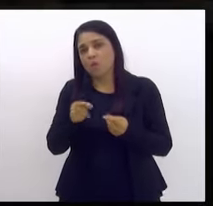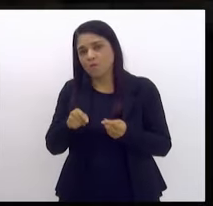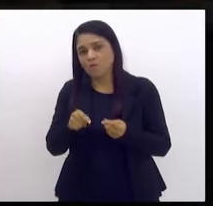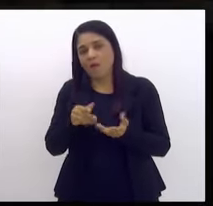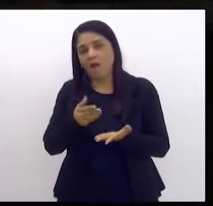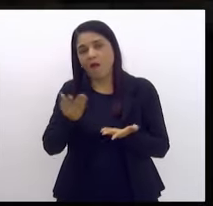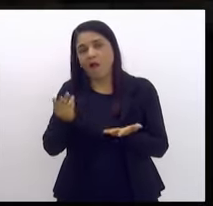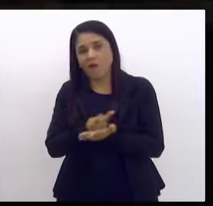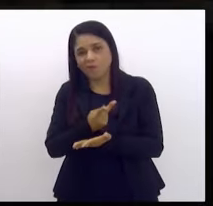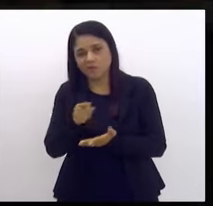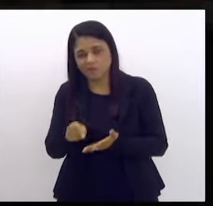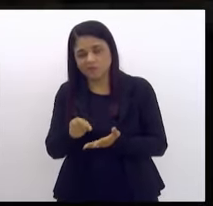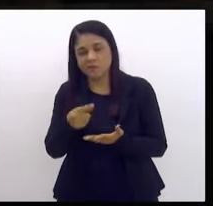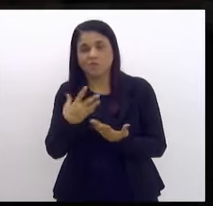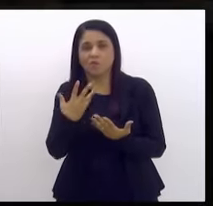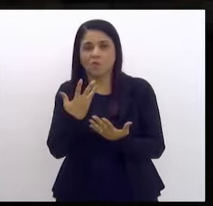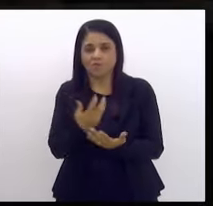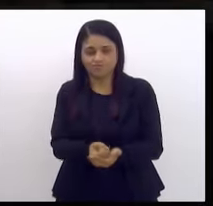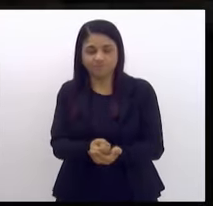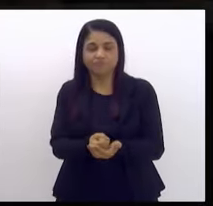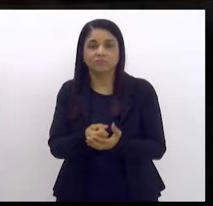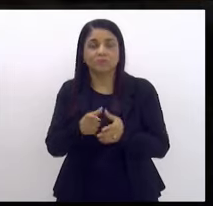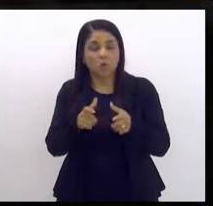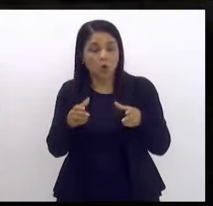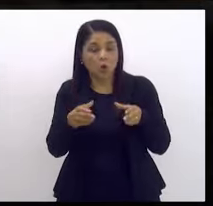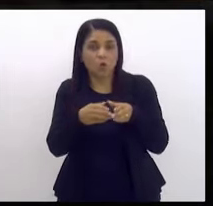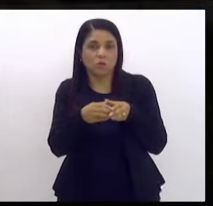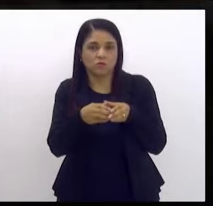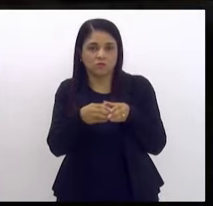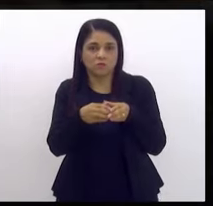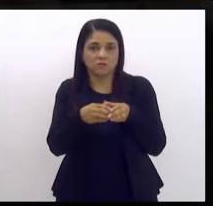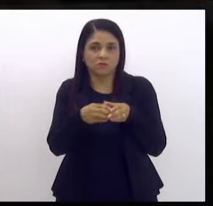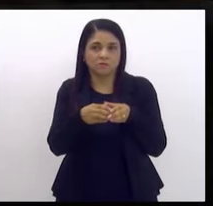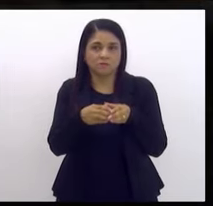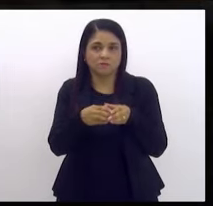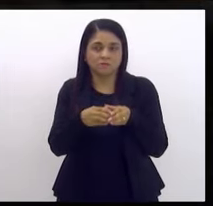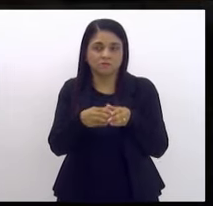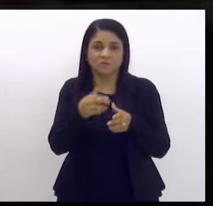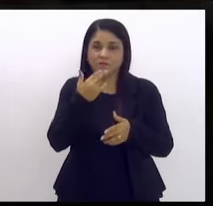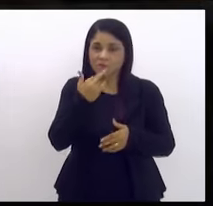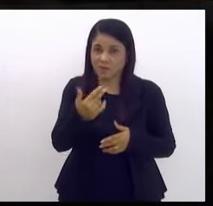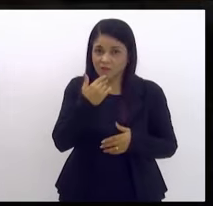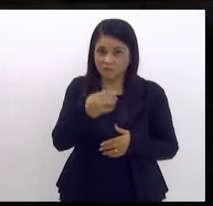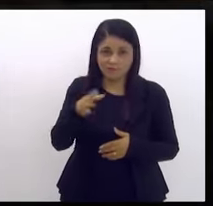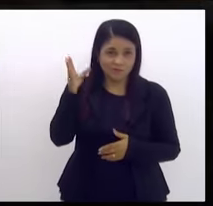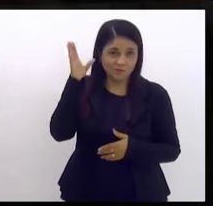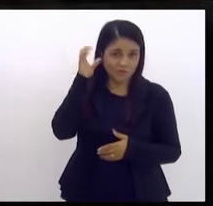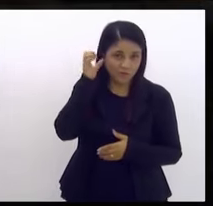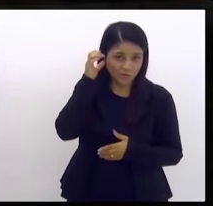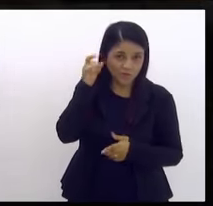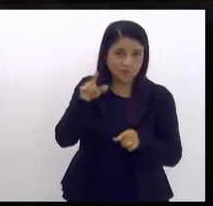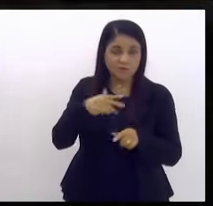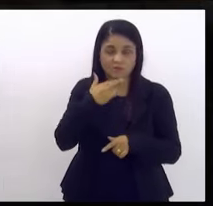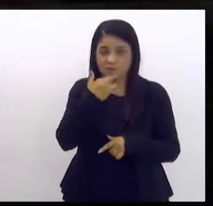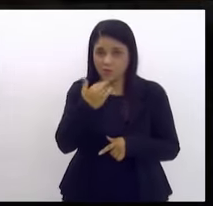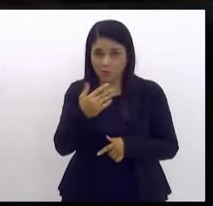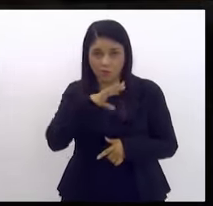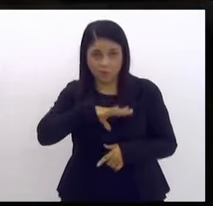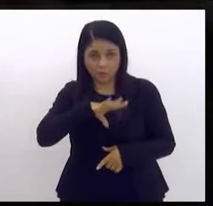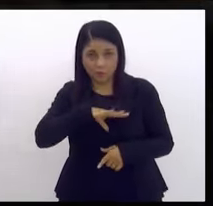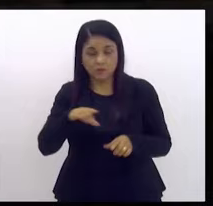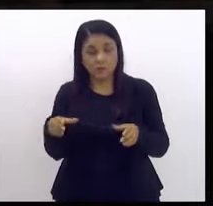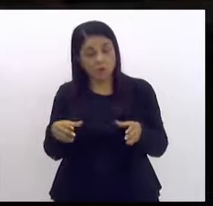começamos a adotar e nos constituir enquanto uma comunidade, não só internacional, de falantes ouvintes nativos da língua portuguesa, mas uma